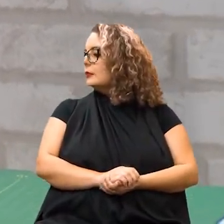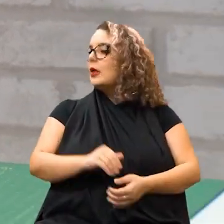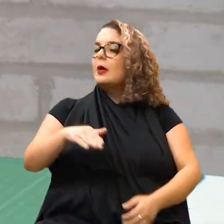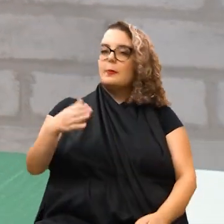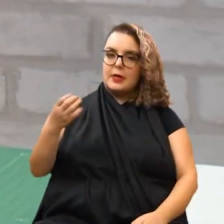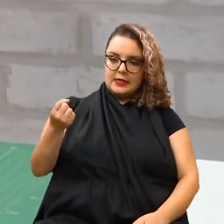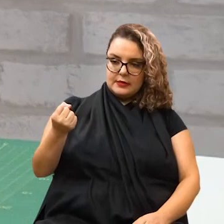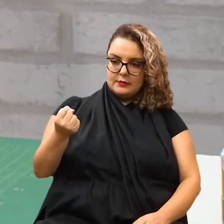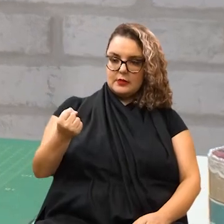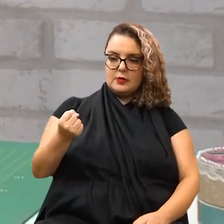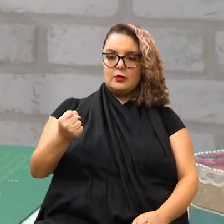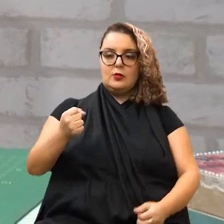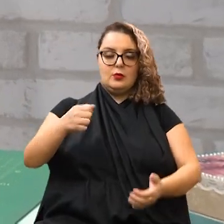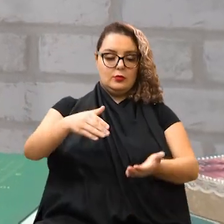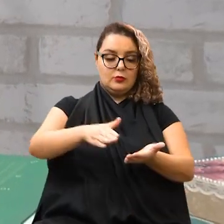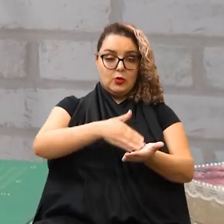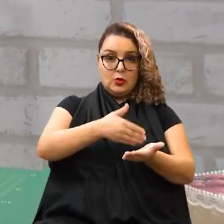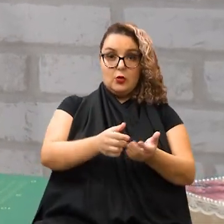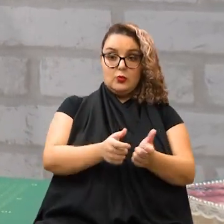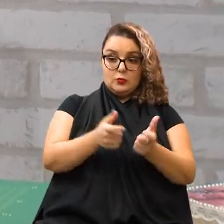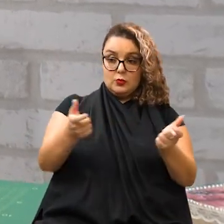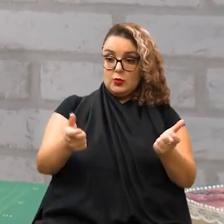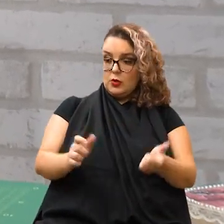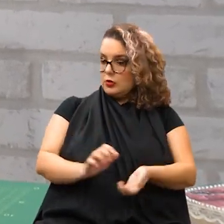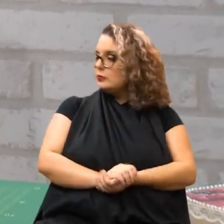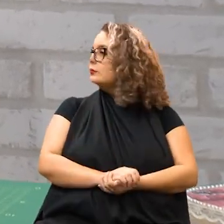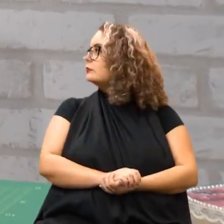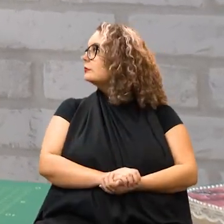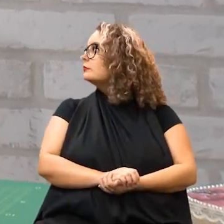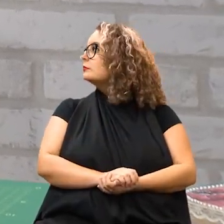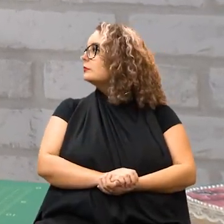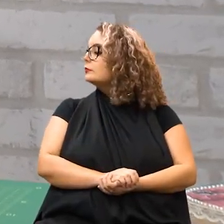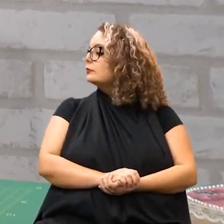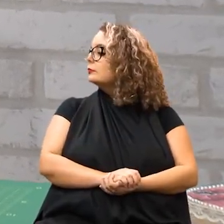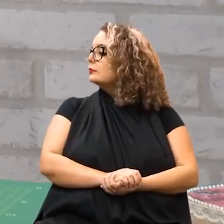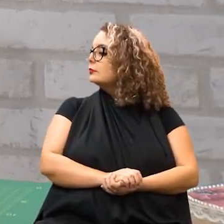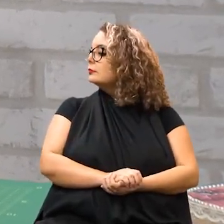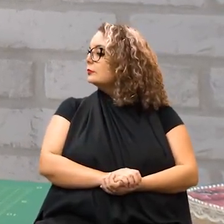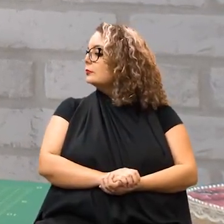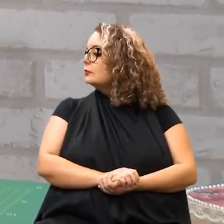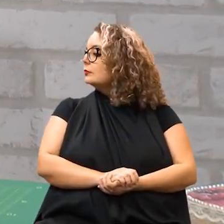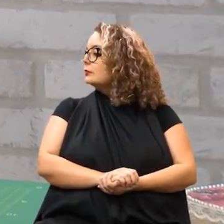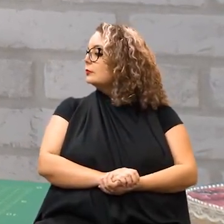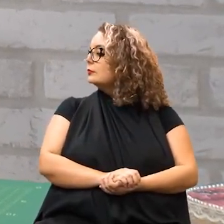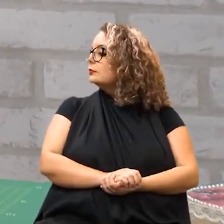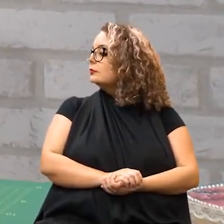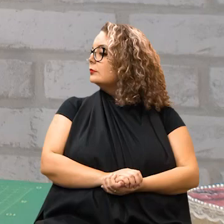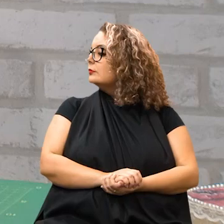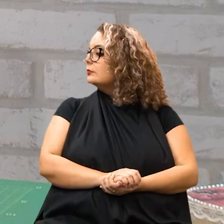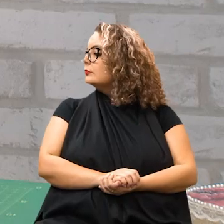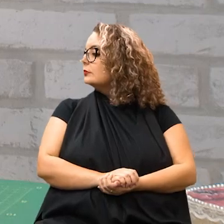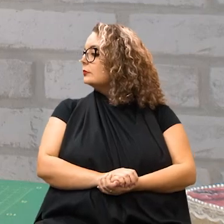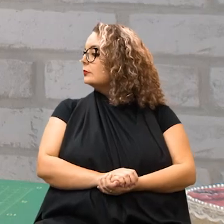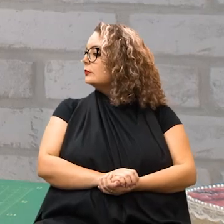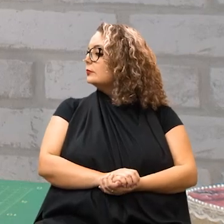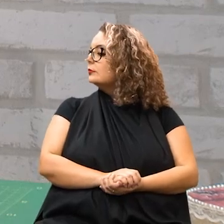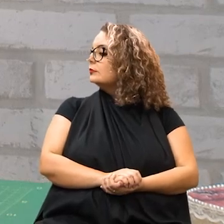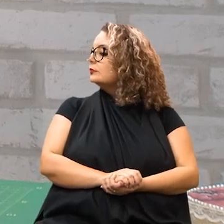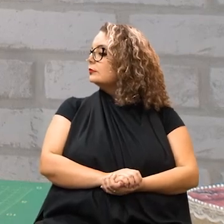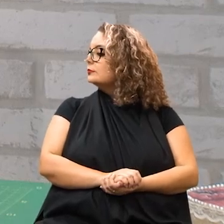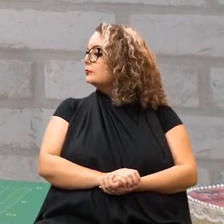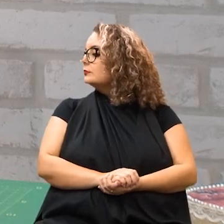Mais branco. Quantidade bem boa, se você tá vendo que eu tô pondo bastante tinta. Deixa eu tirar umas colherinhas aqui.